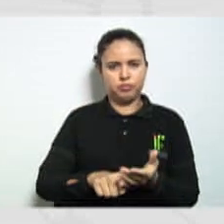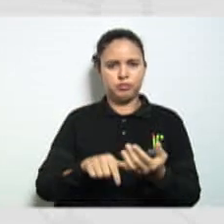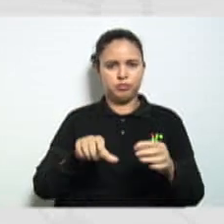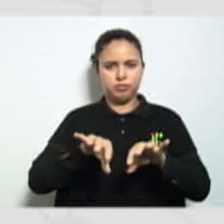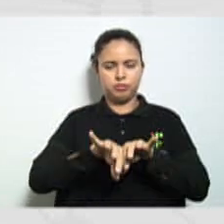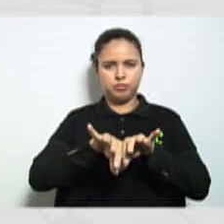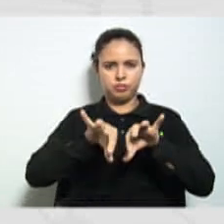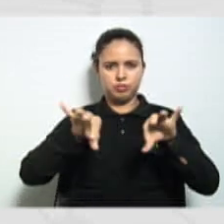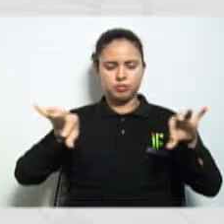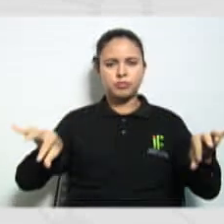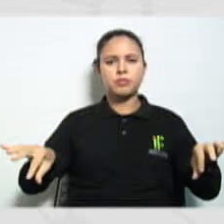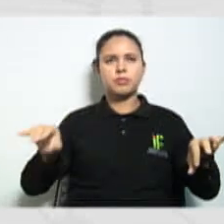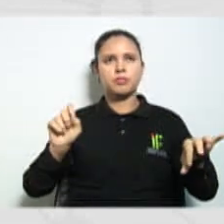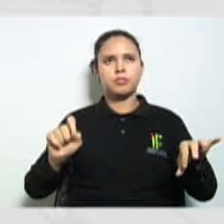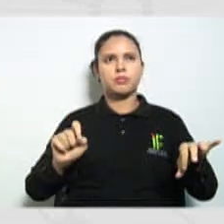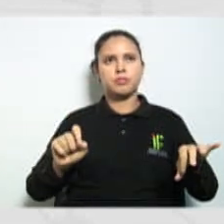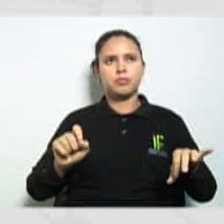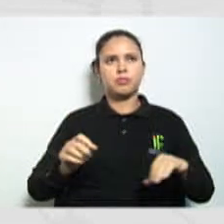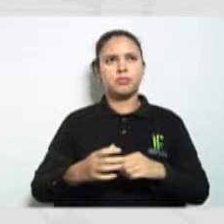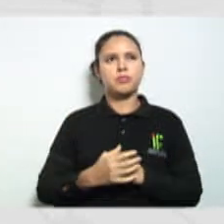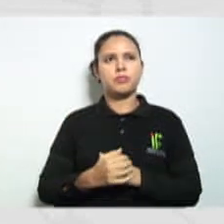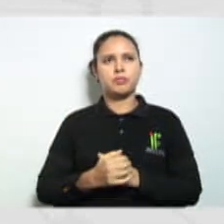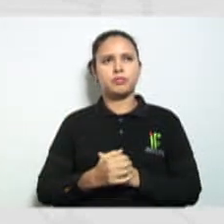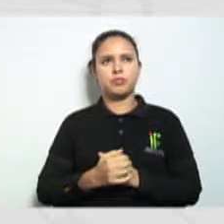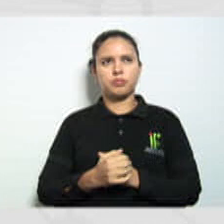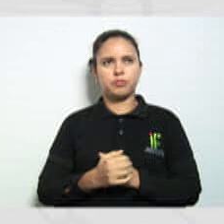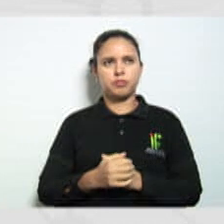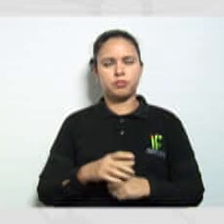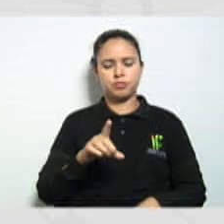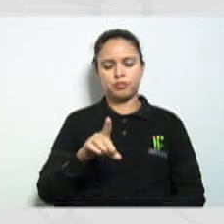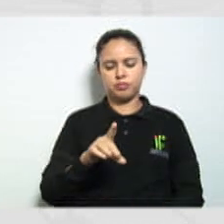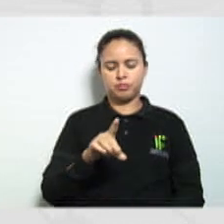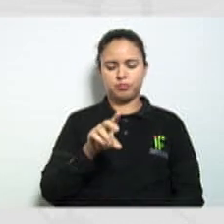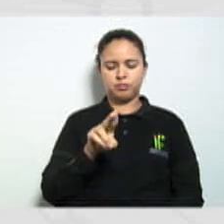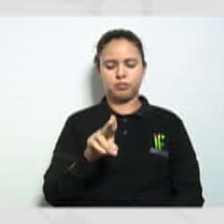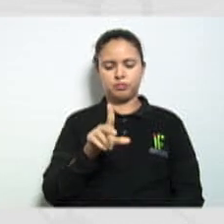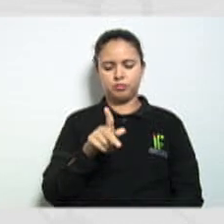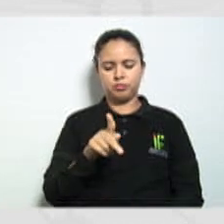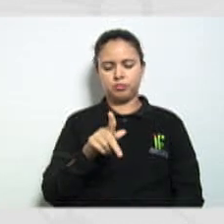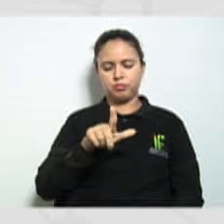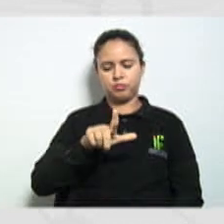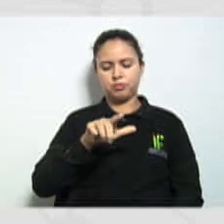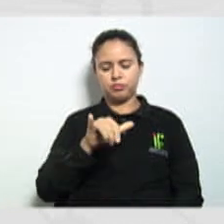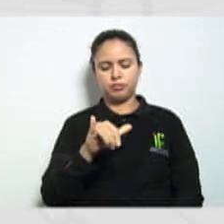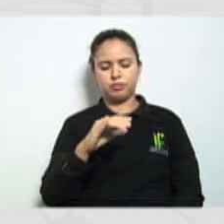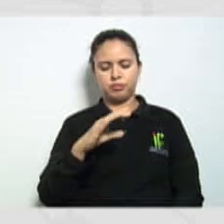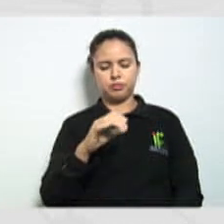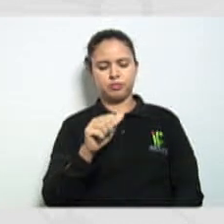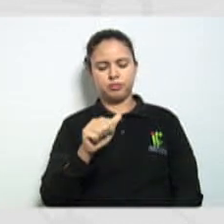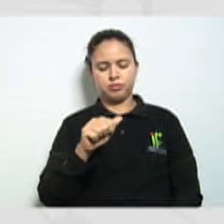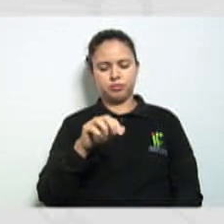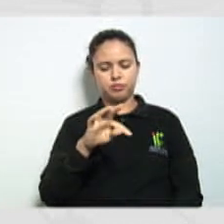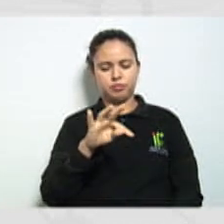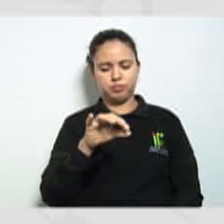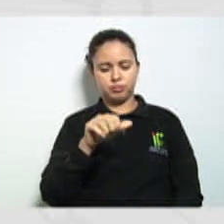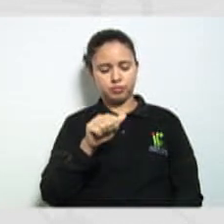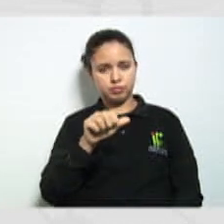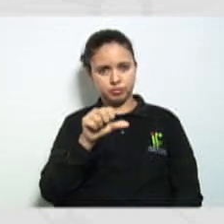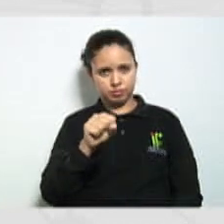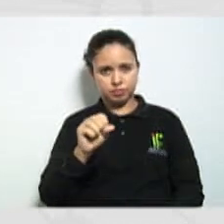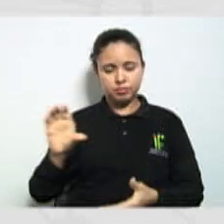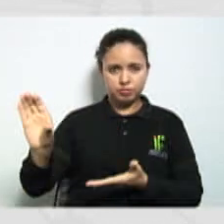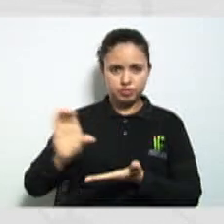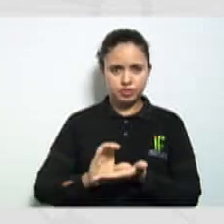Separando, vamos lá, duplicatas a receber. Vamos supor que a cooperativa entregou vacina.